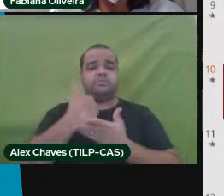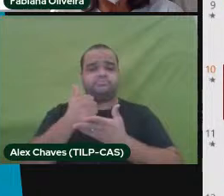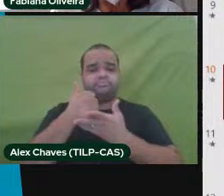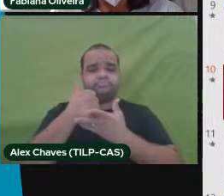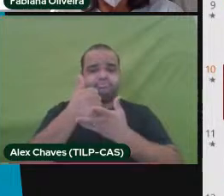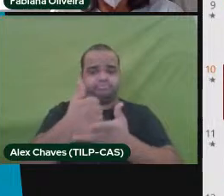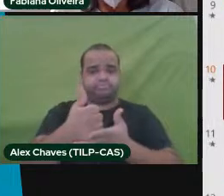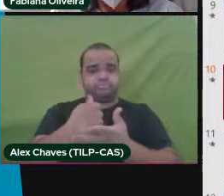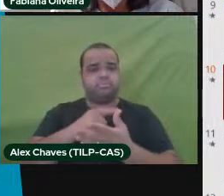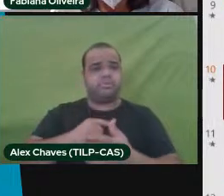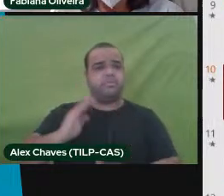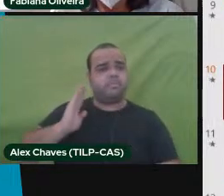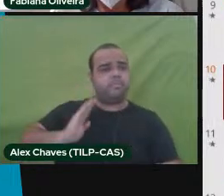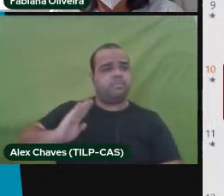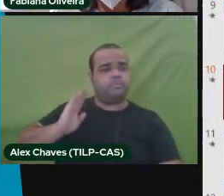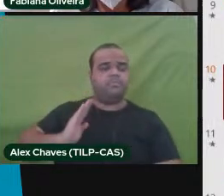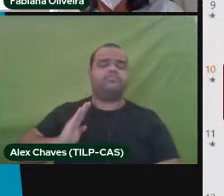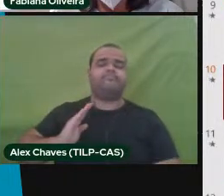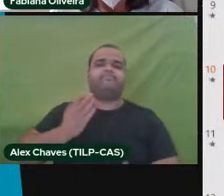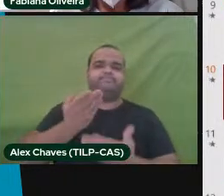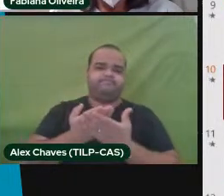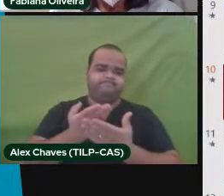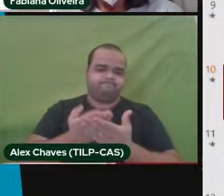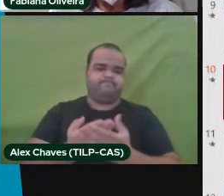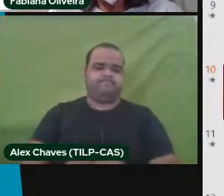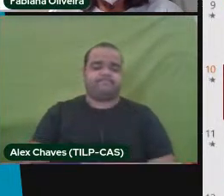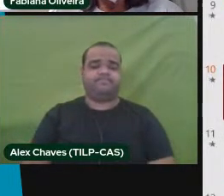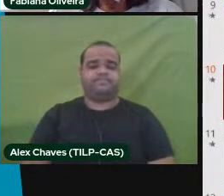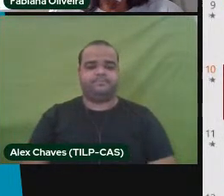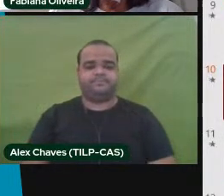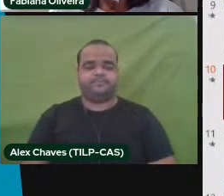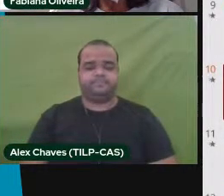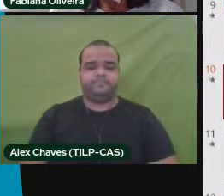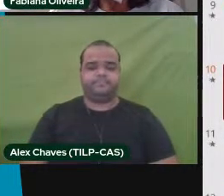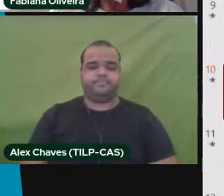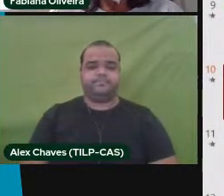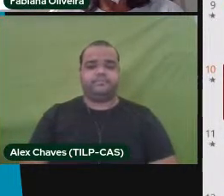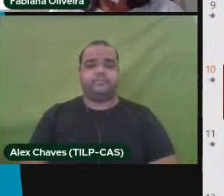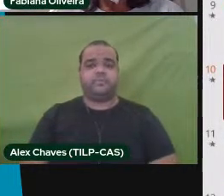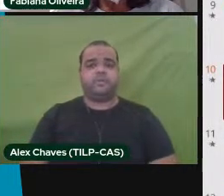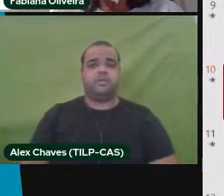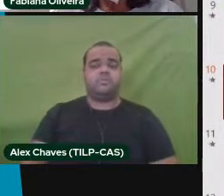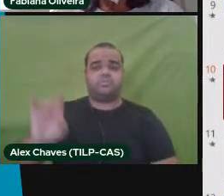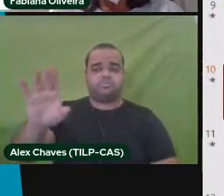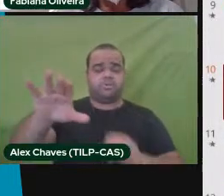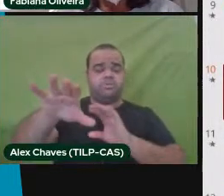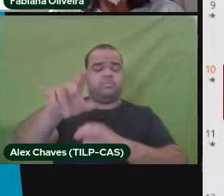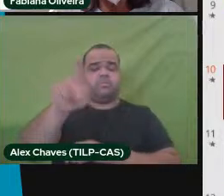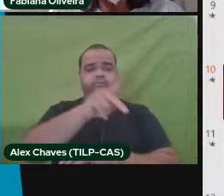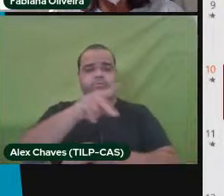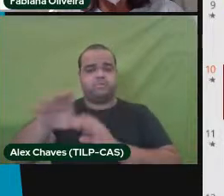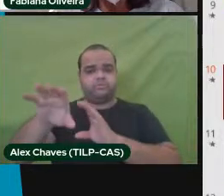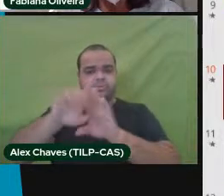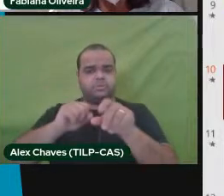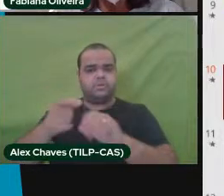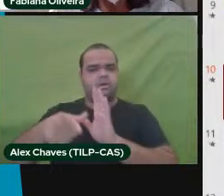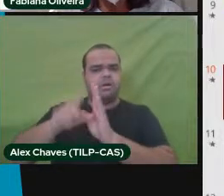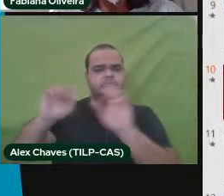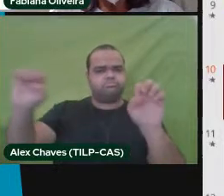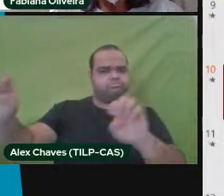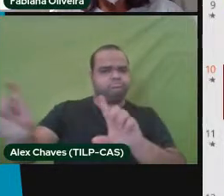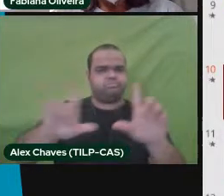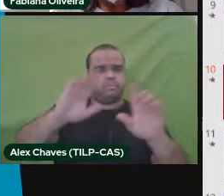com bolsa de estudo. É uma recomendação. E que a formação de professores, como eu já destaquei no slide